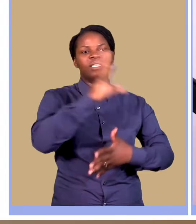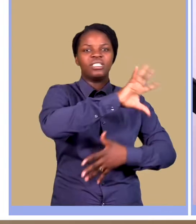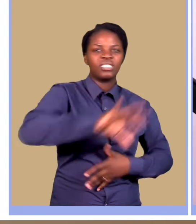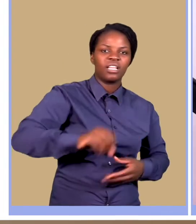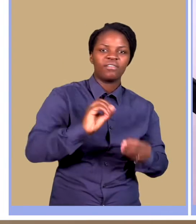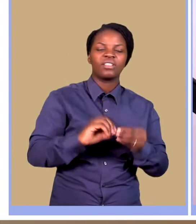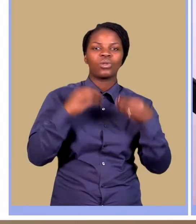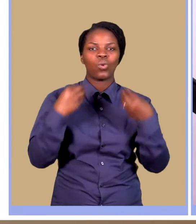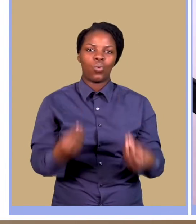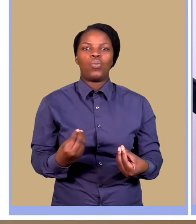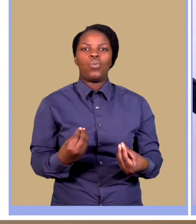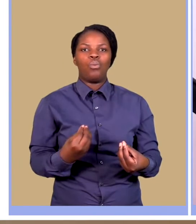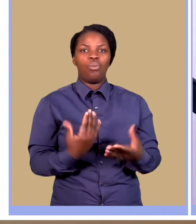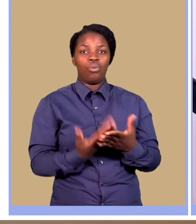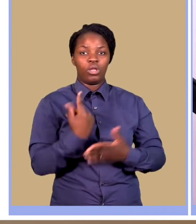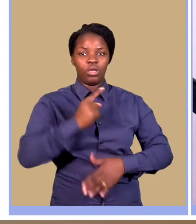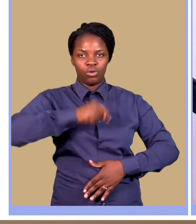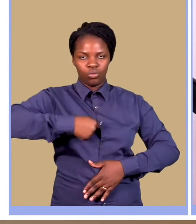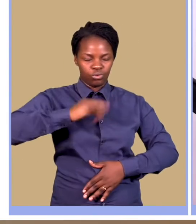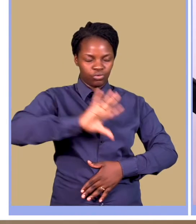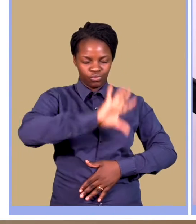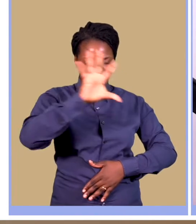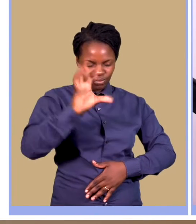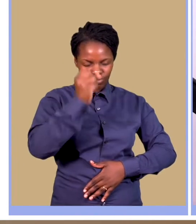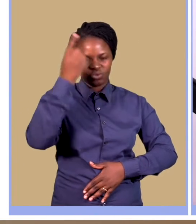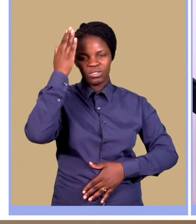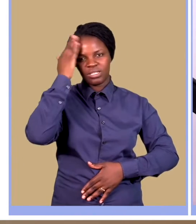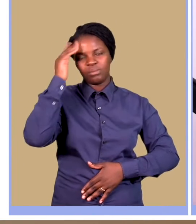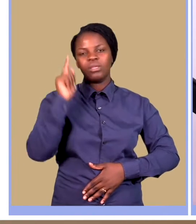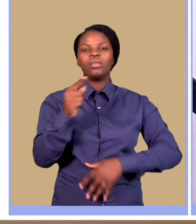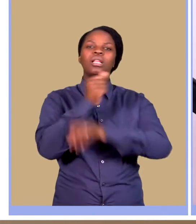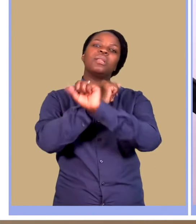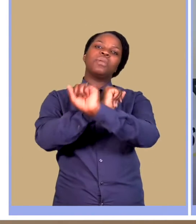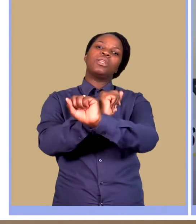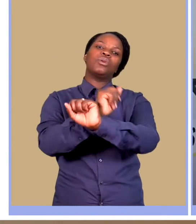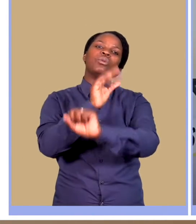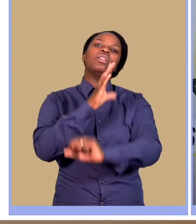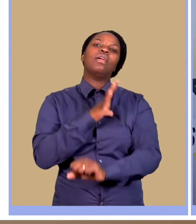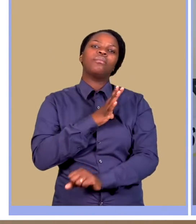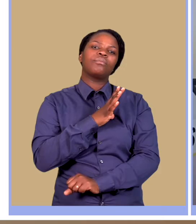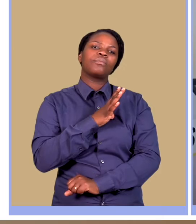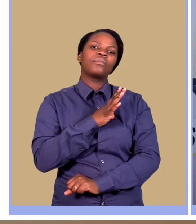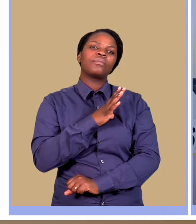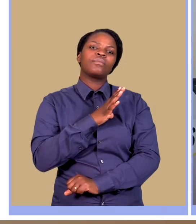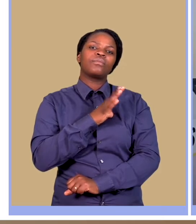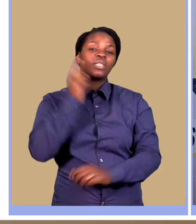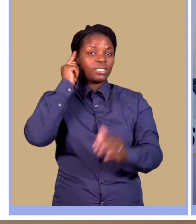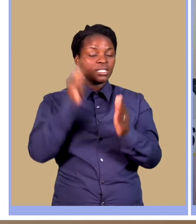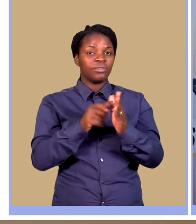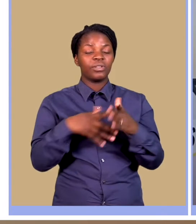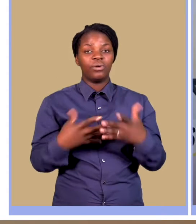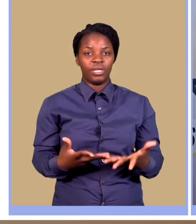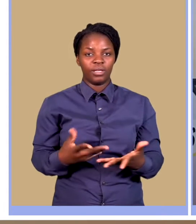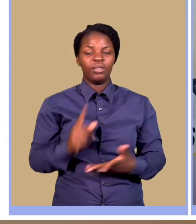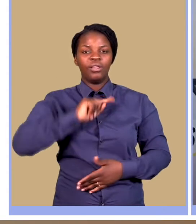a trazer, aí sim estaremos diante de uma sociedade que está ciente daquilo que